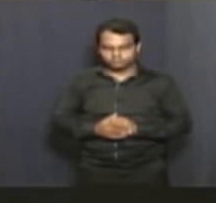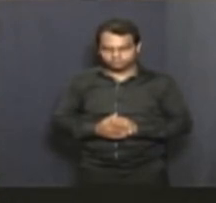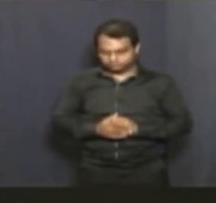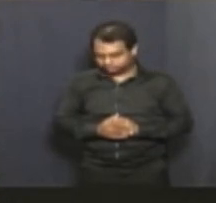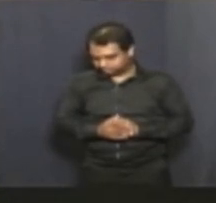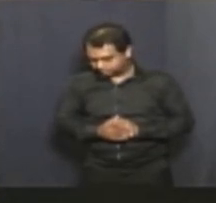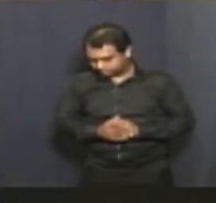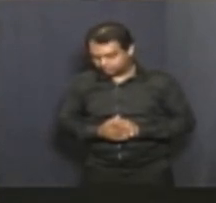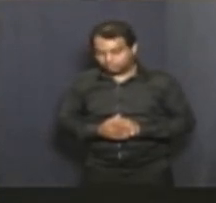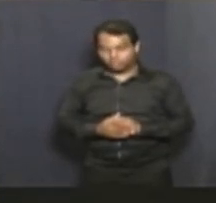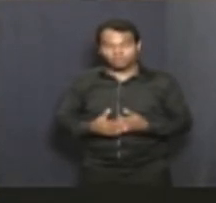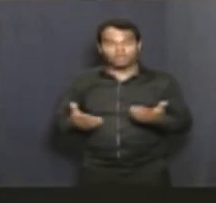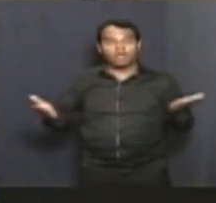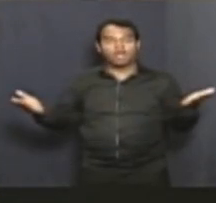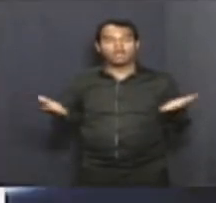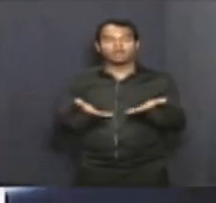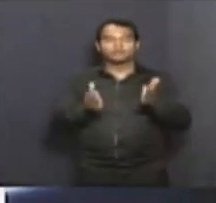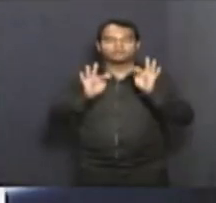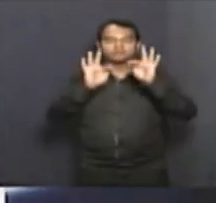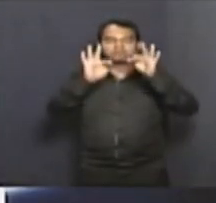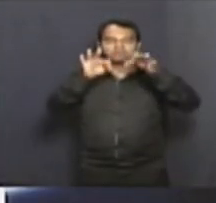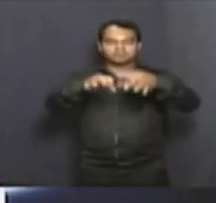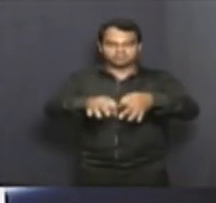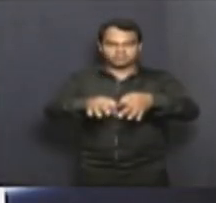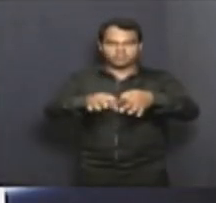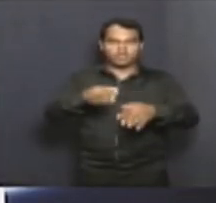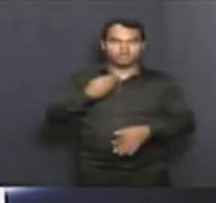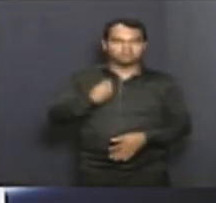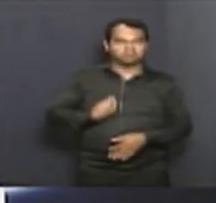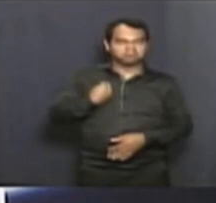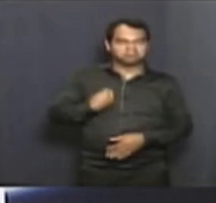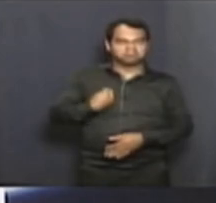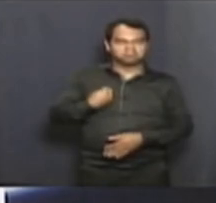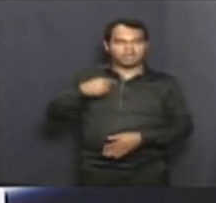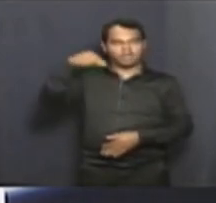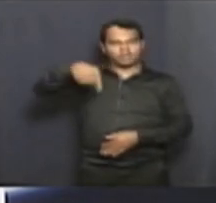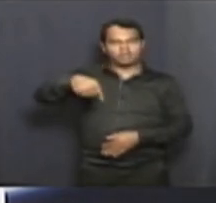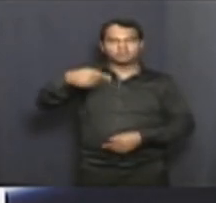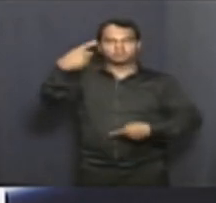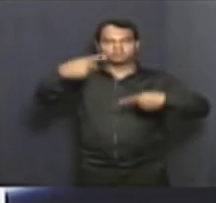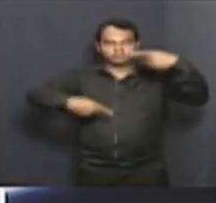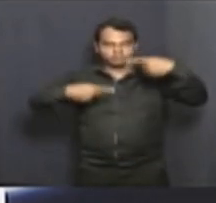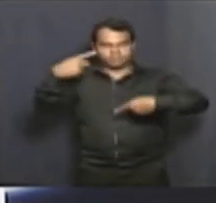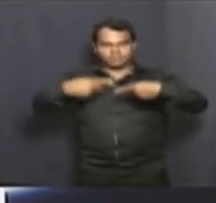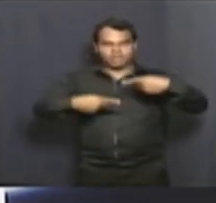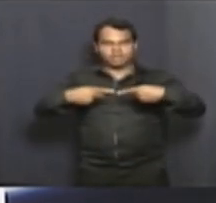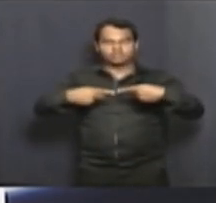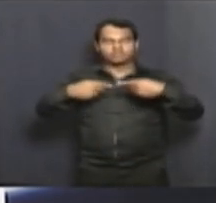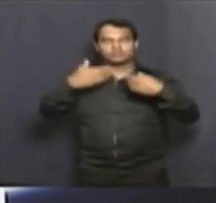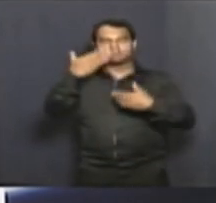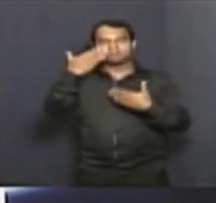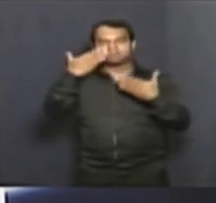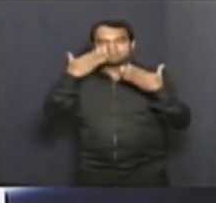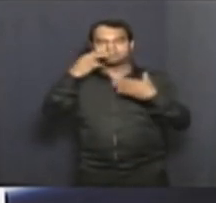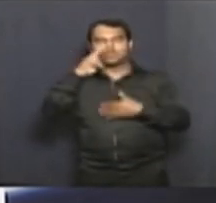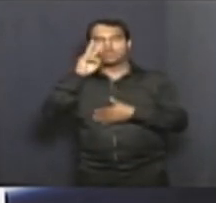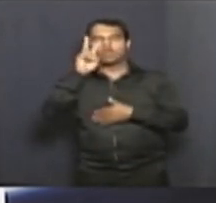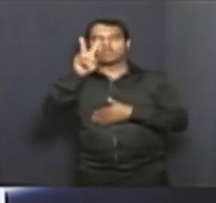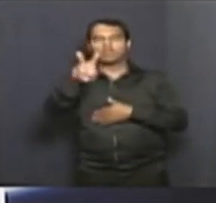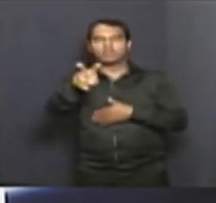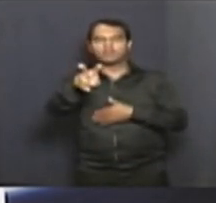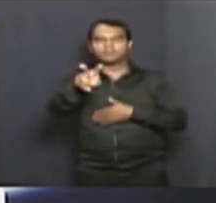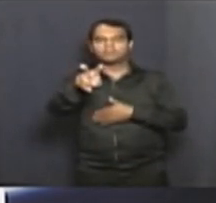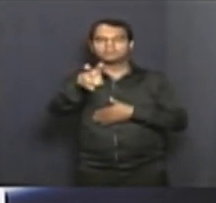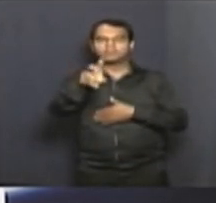eu quero ao encerrar esta participação minha no debate olhar pra você e dizer